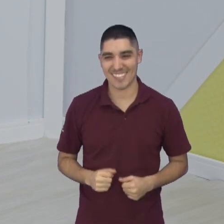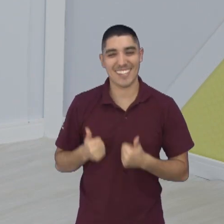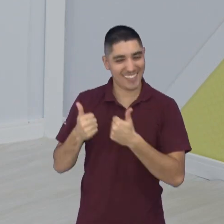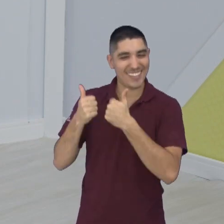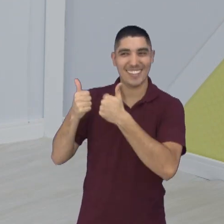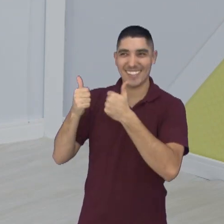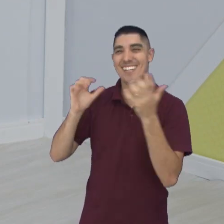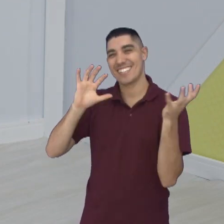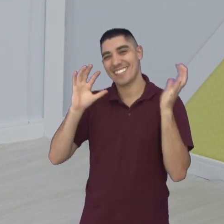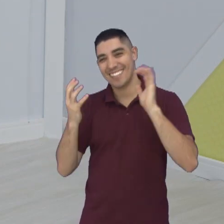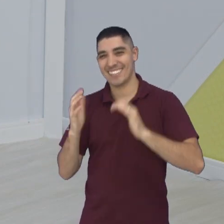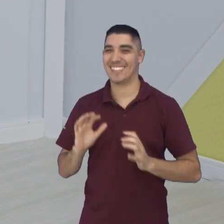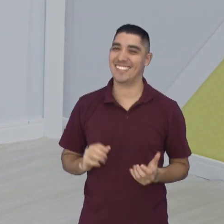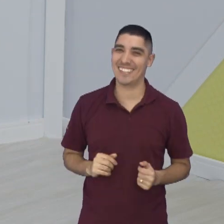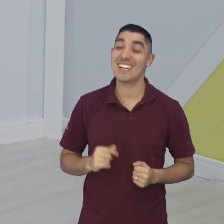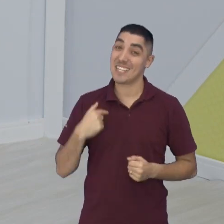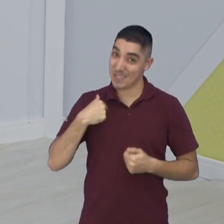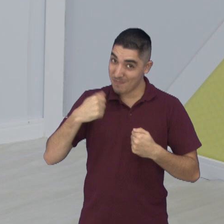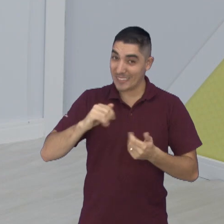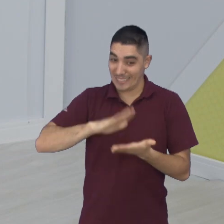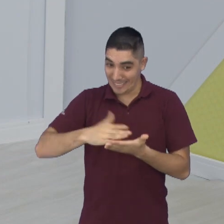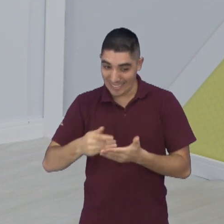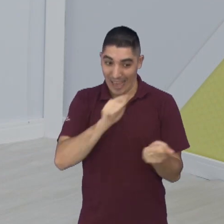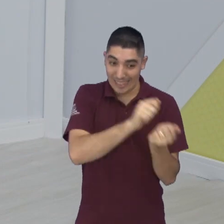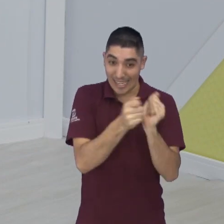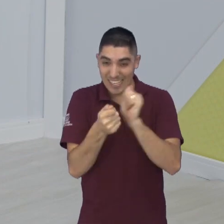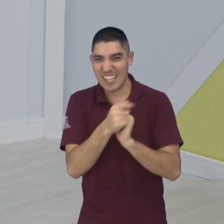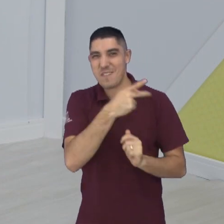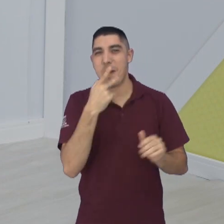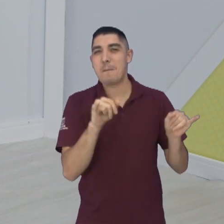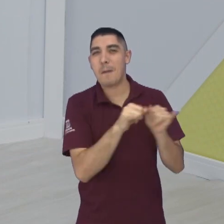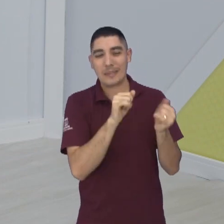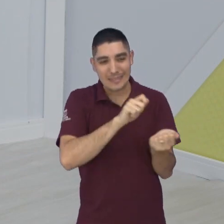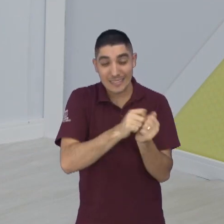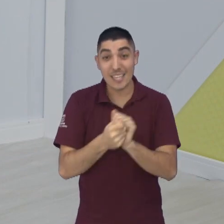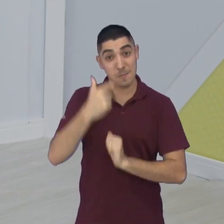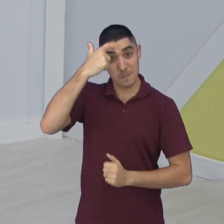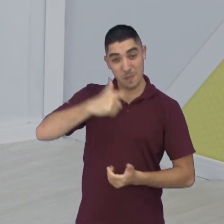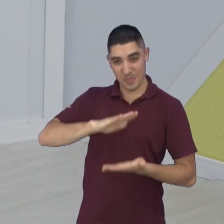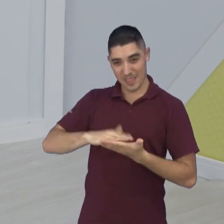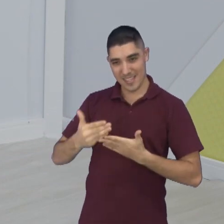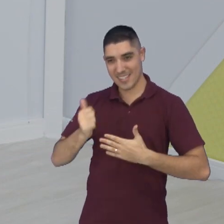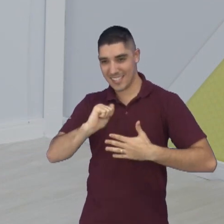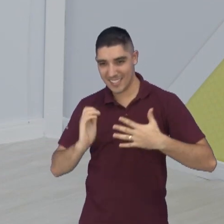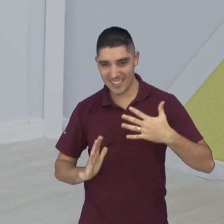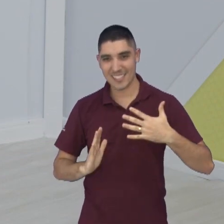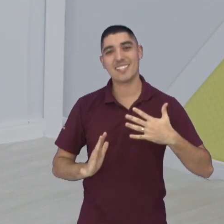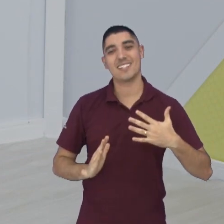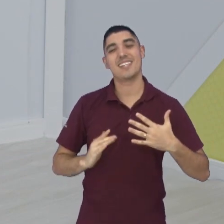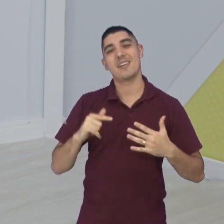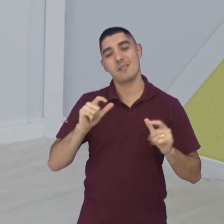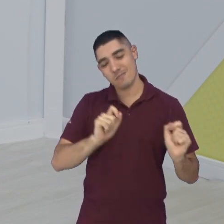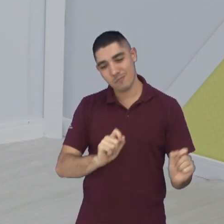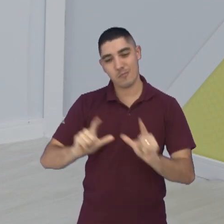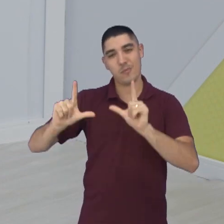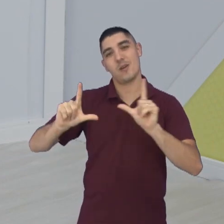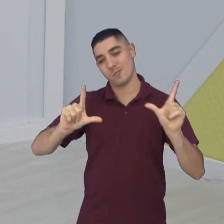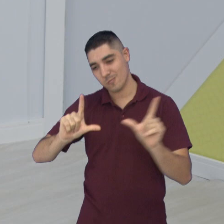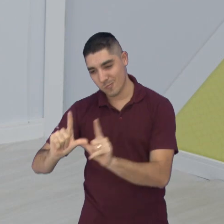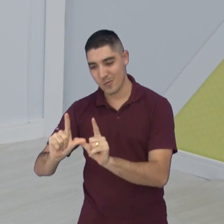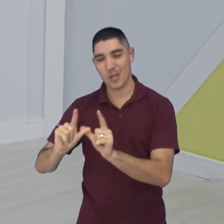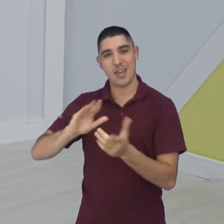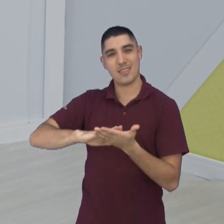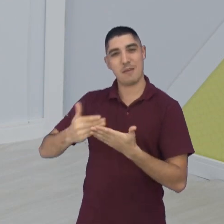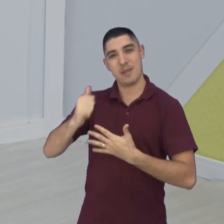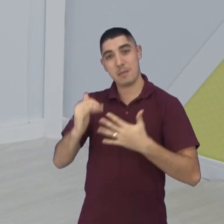menos. Mais grande. Aí, Luizão tem que se virar com as bobagens que a gente fala aqui. O Luizão, que é o nosso intérprete de Libras, leva a informação para a comunidade surda